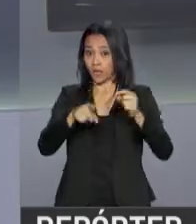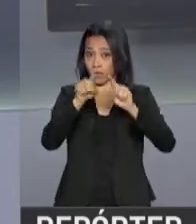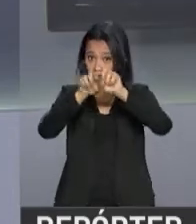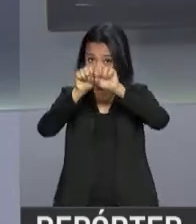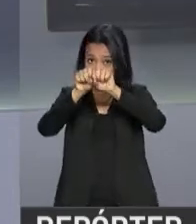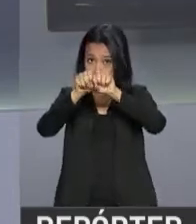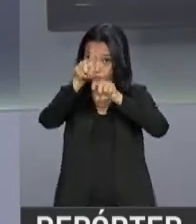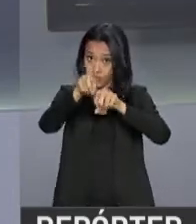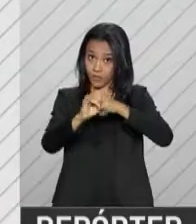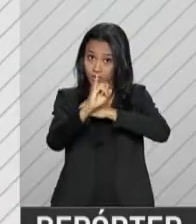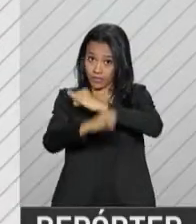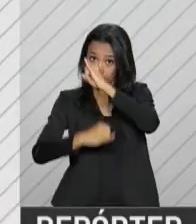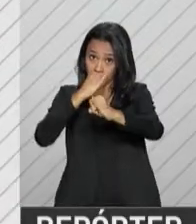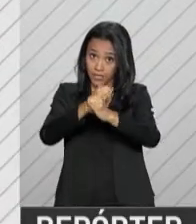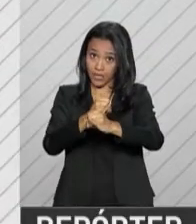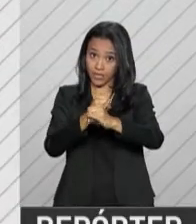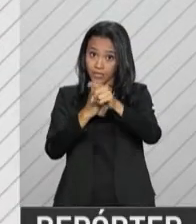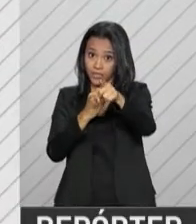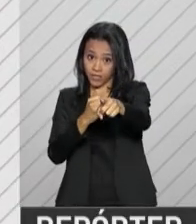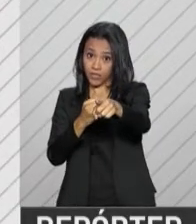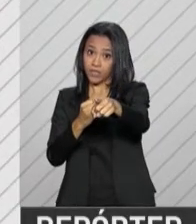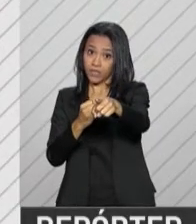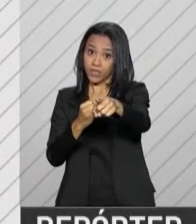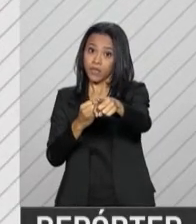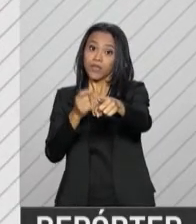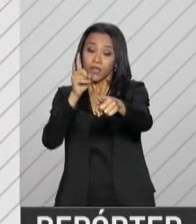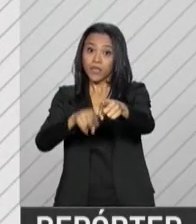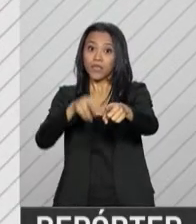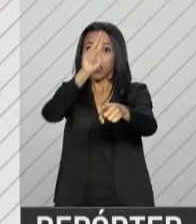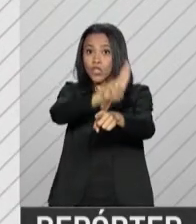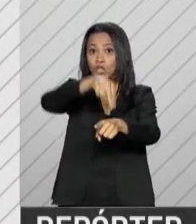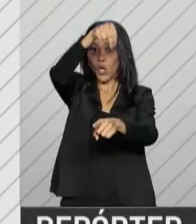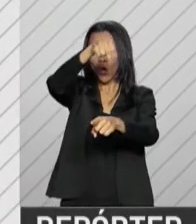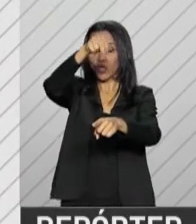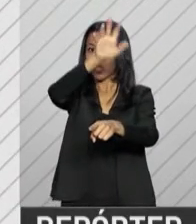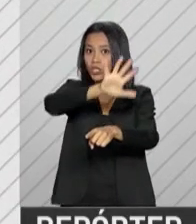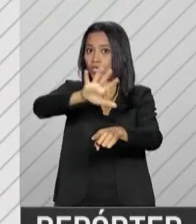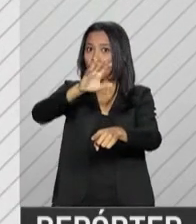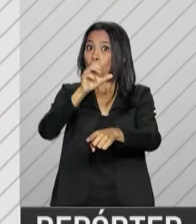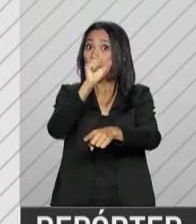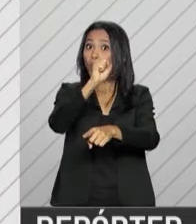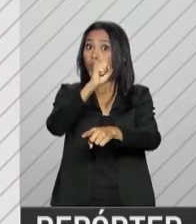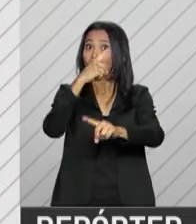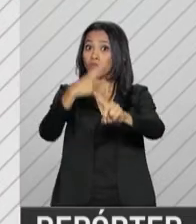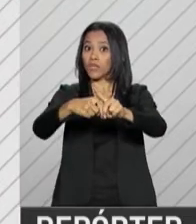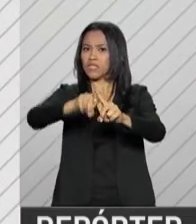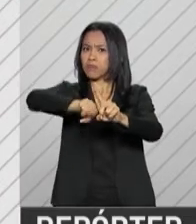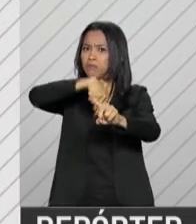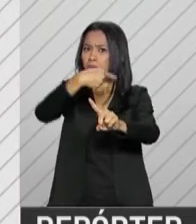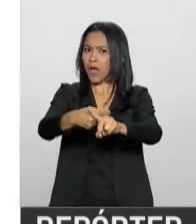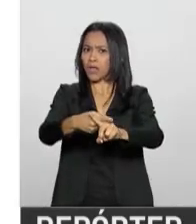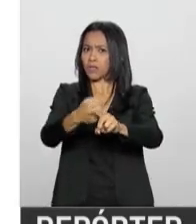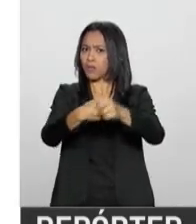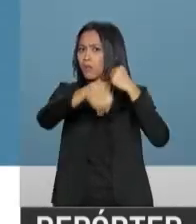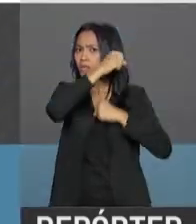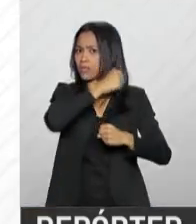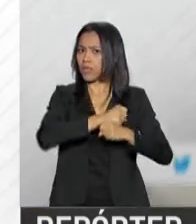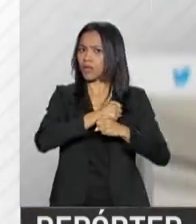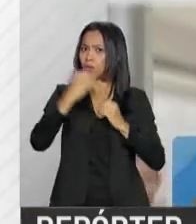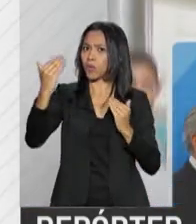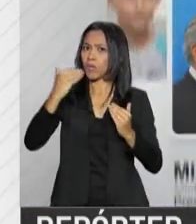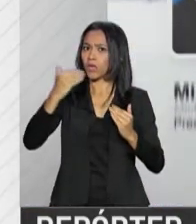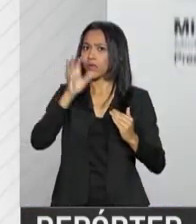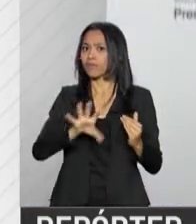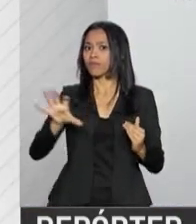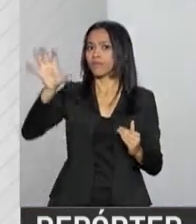mostra o que o crescimento econômico da região norte foi oito vezes mais no ano passado que a média nacional e alcançou o